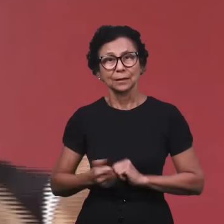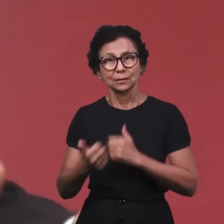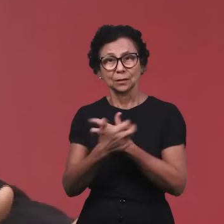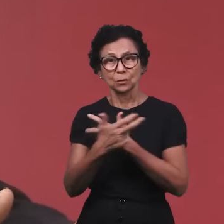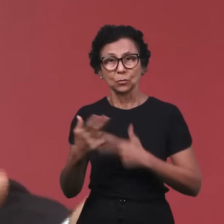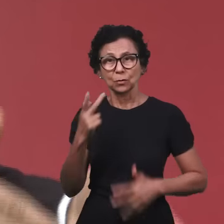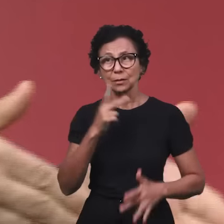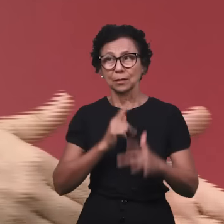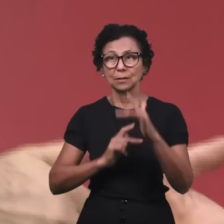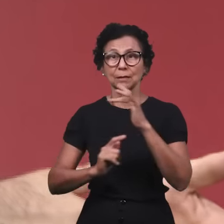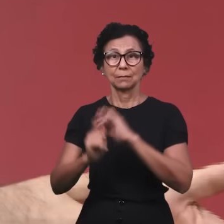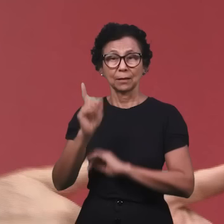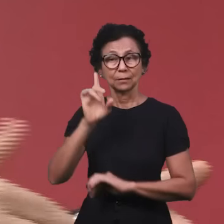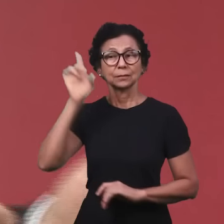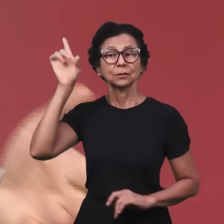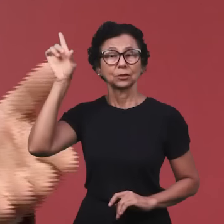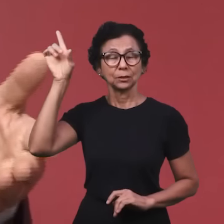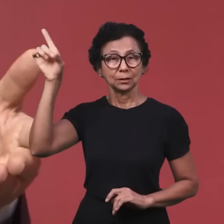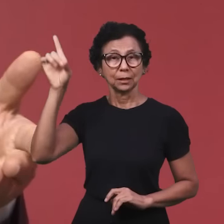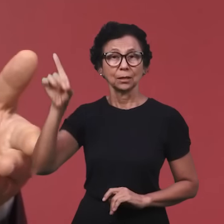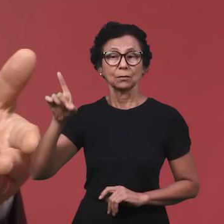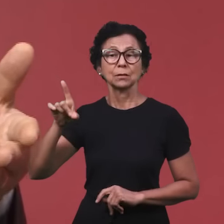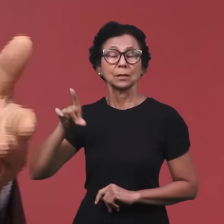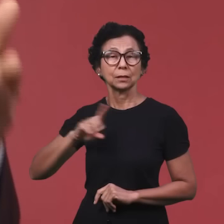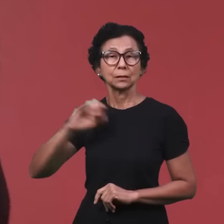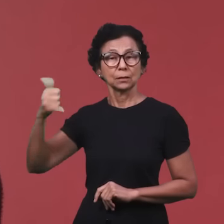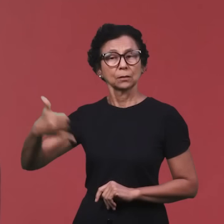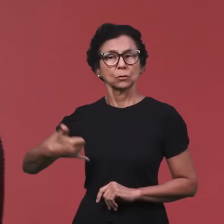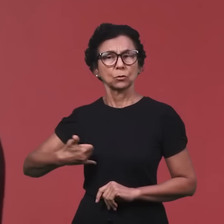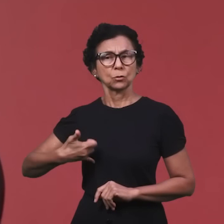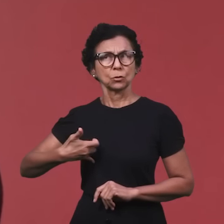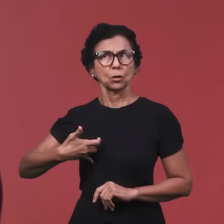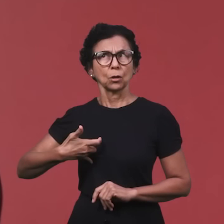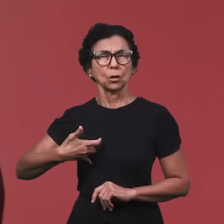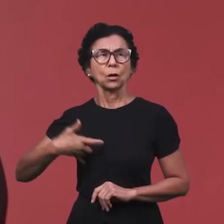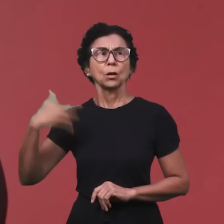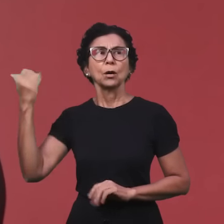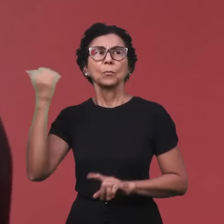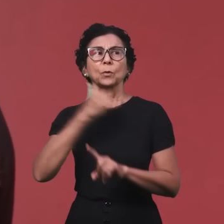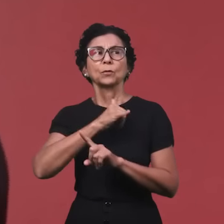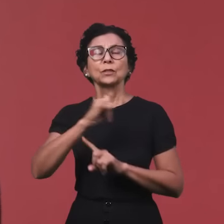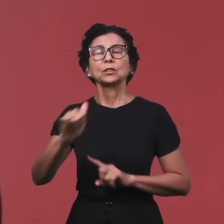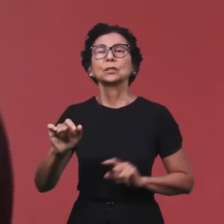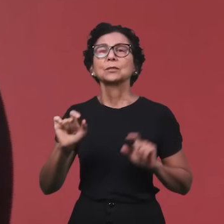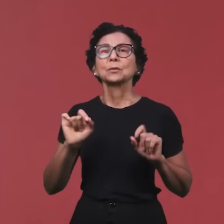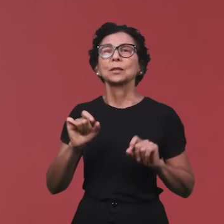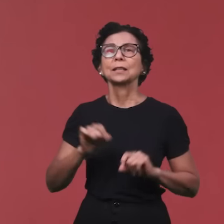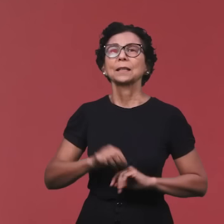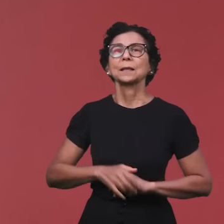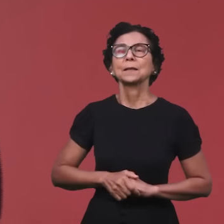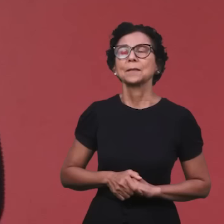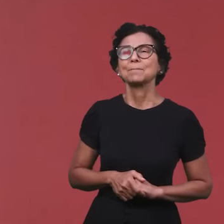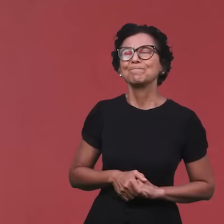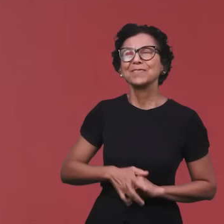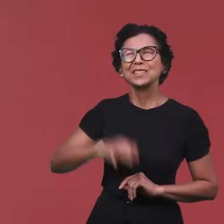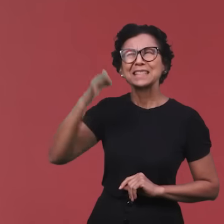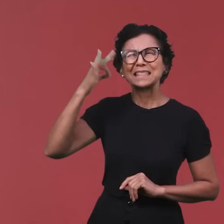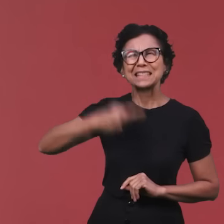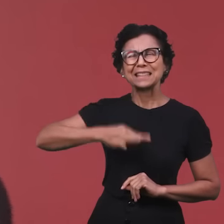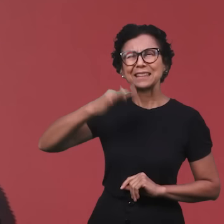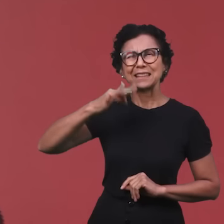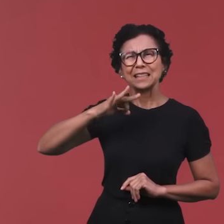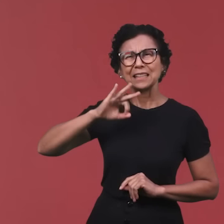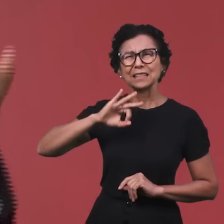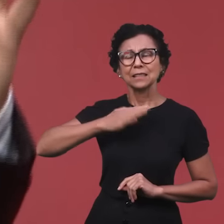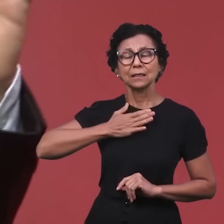ele profetiza, que nós já dissemos, olha, eu sei, ele não falou o seguinte, ele falou com uma convicção tão tranquila,